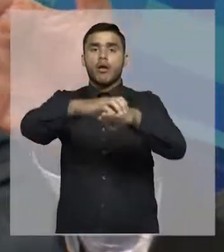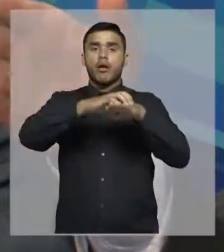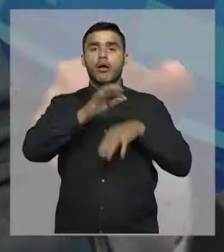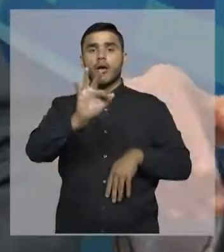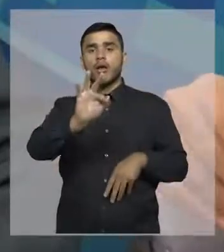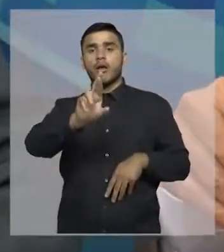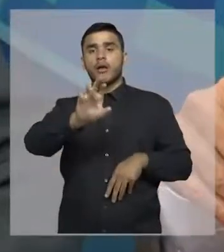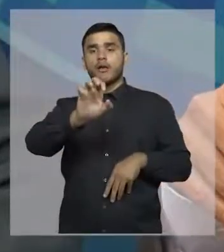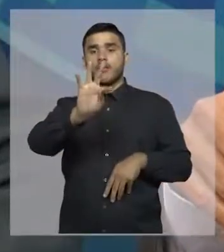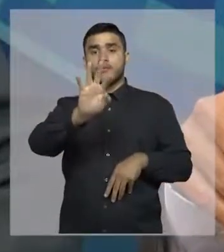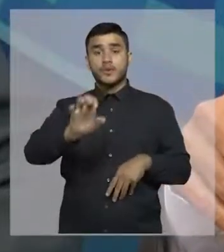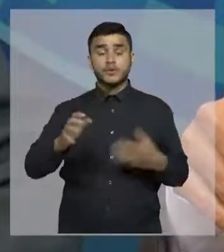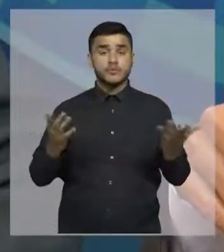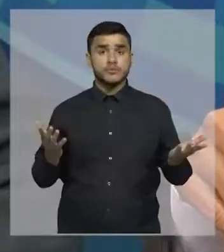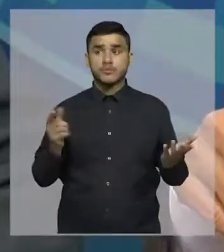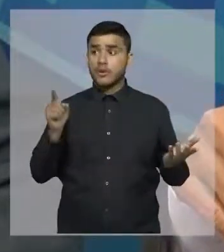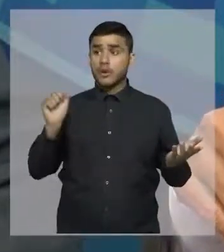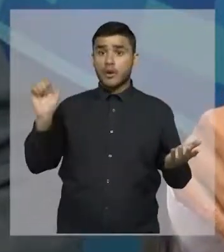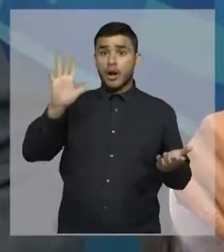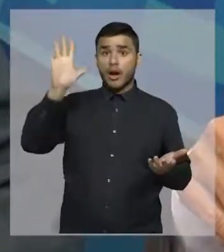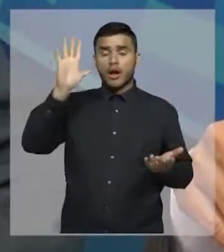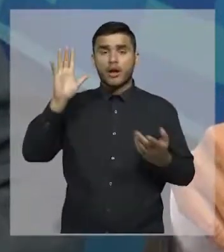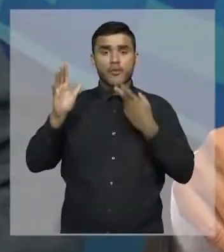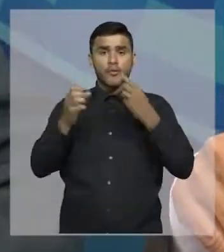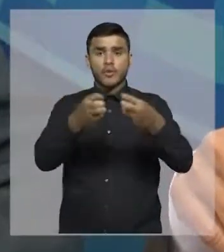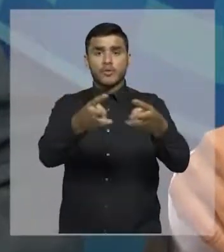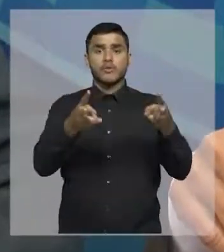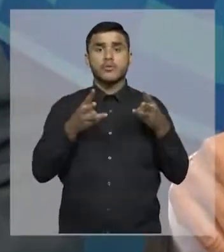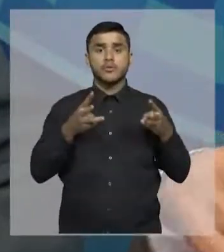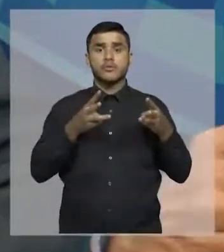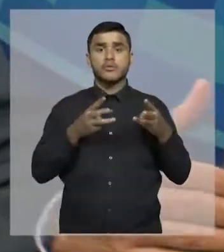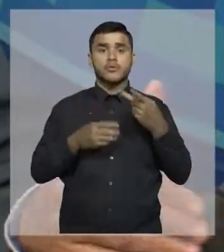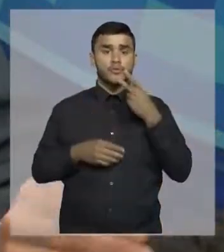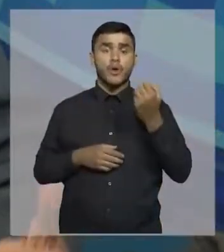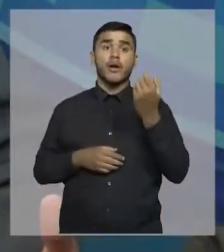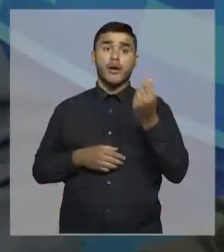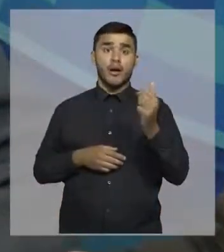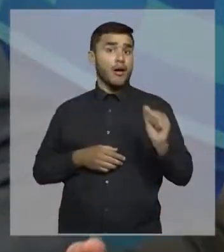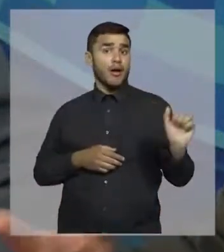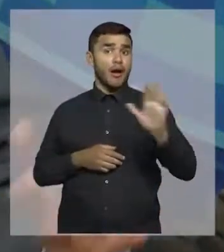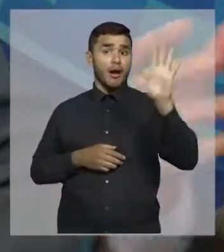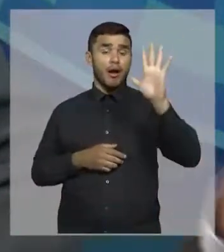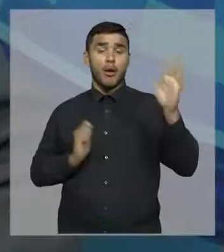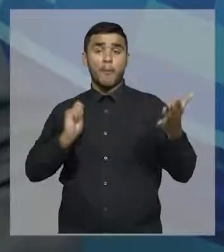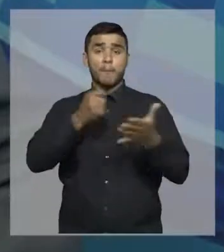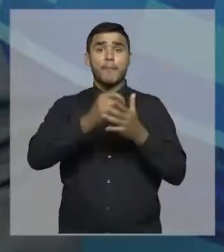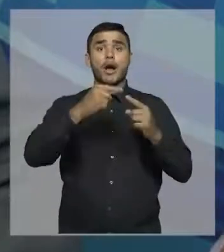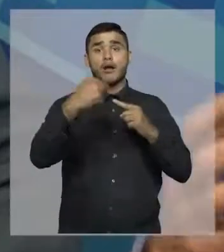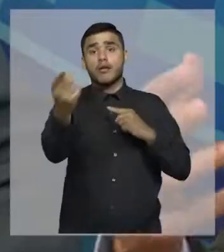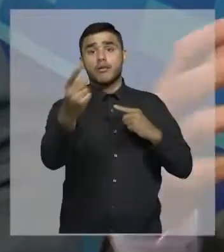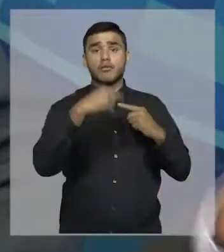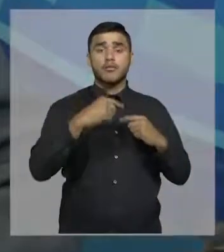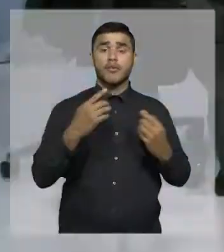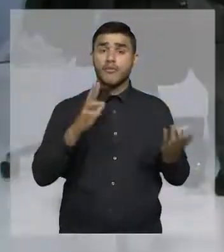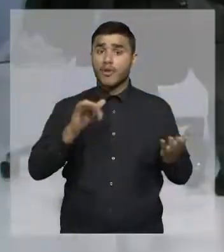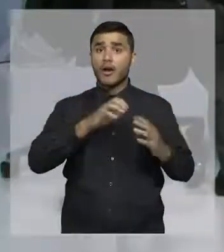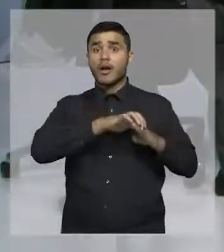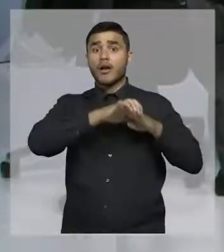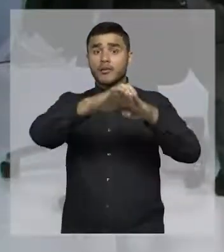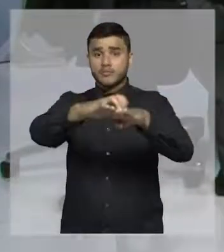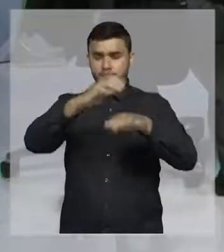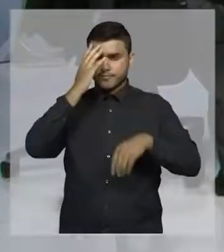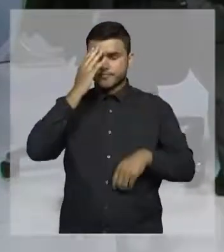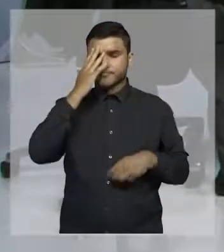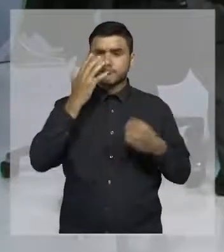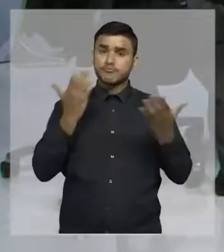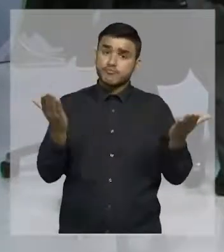Petrobras aumentava o preço e o caminhoneiro e a empresa de transporte aumentavam o frete. Só que numa recessão há uma retração dos